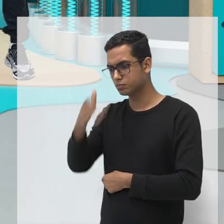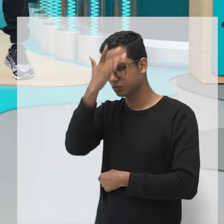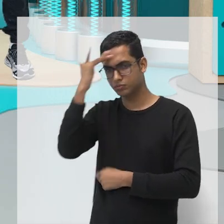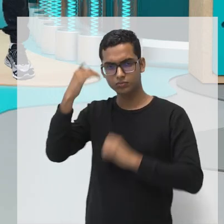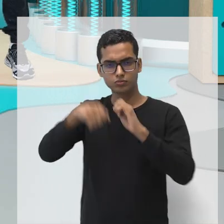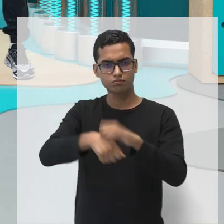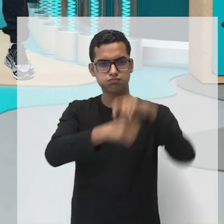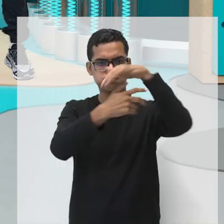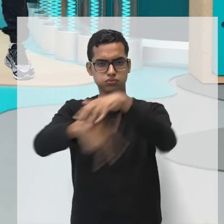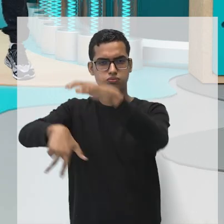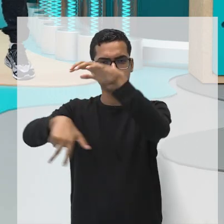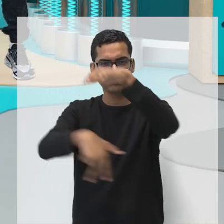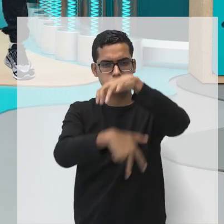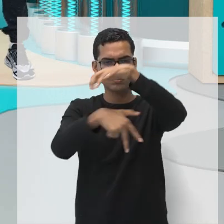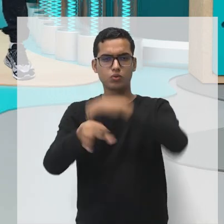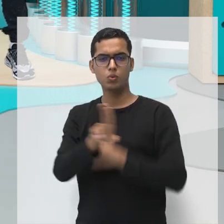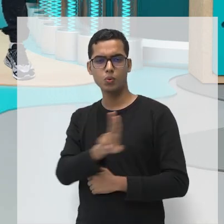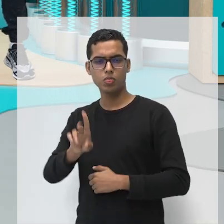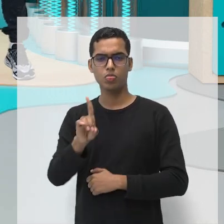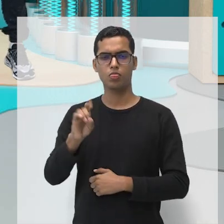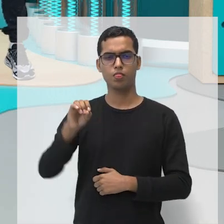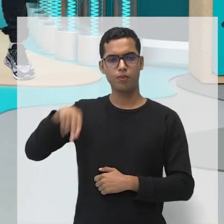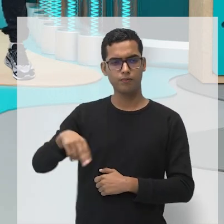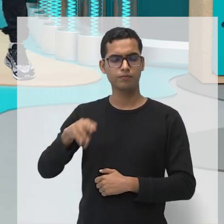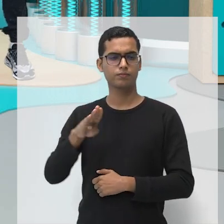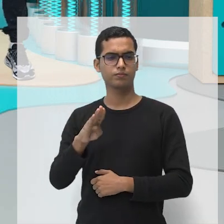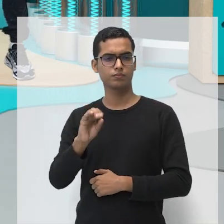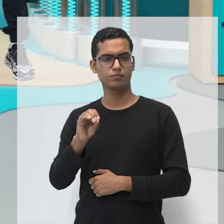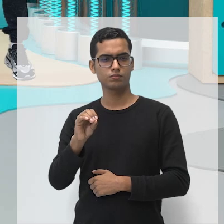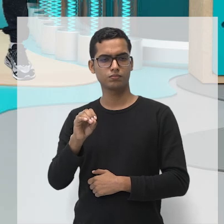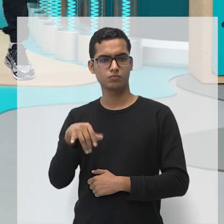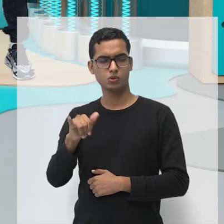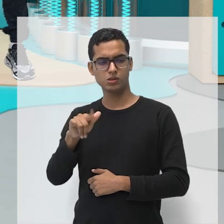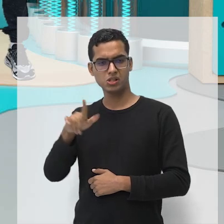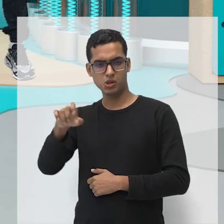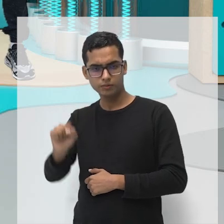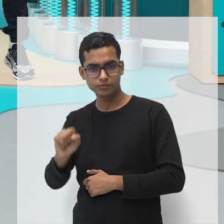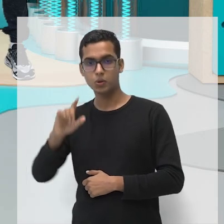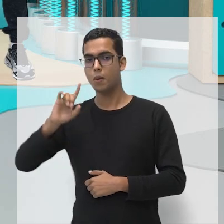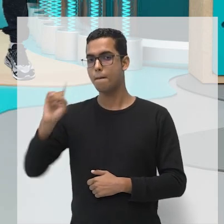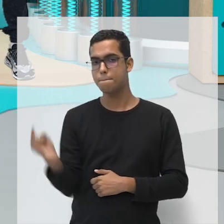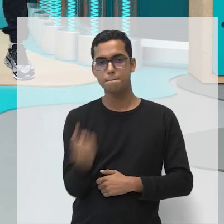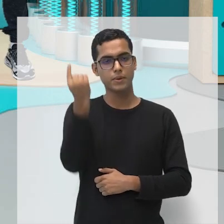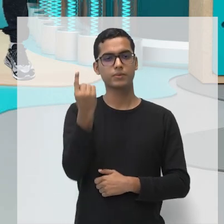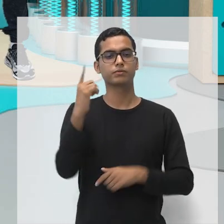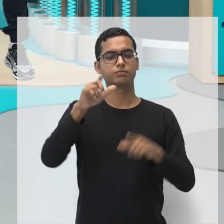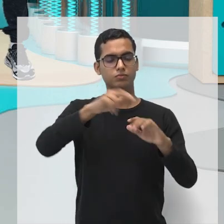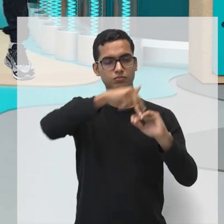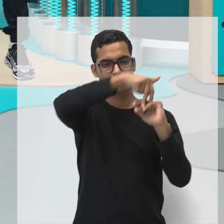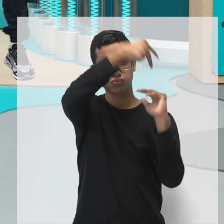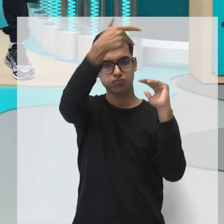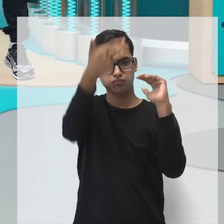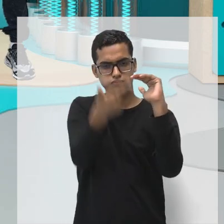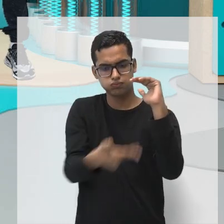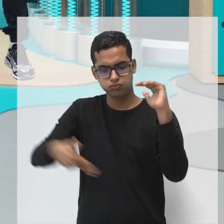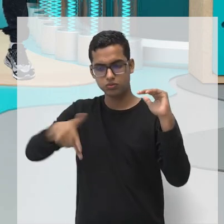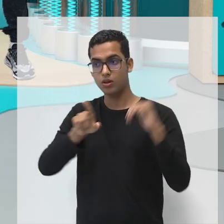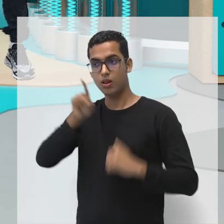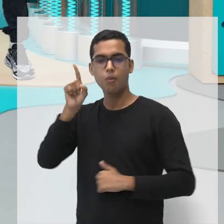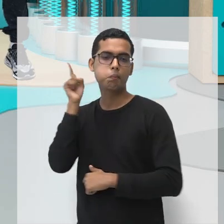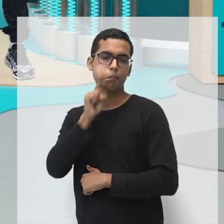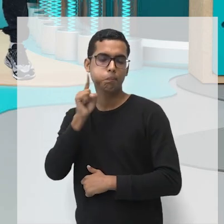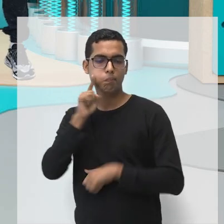quando o paraquedista Don Boyles, ele realizou o primeiro salto do mundo inteiro no Colorado, nos Estados